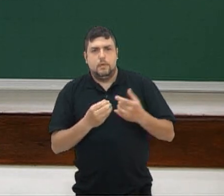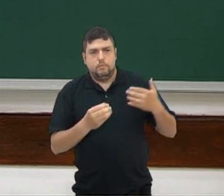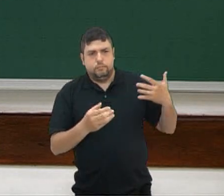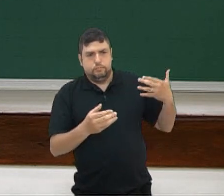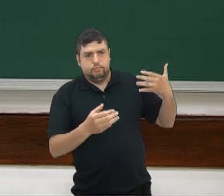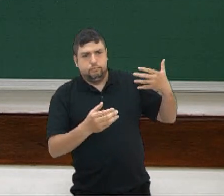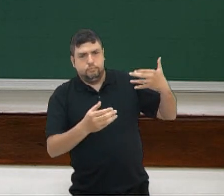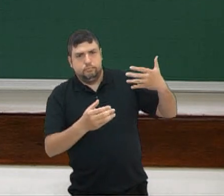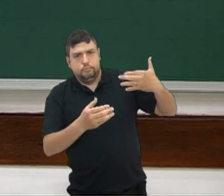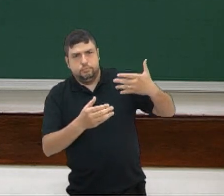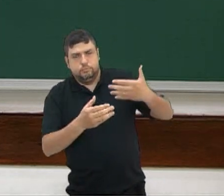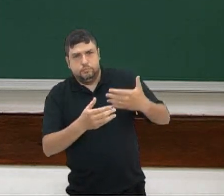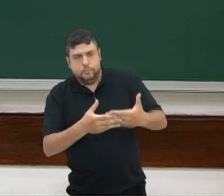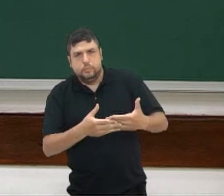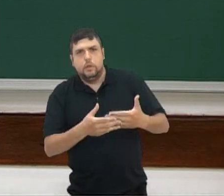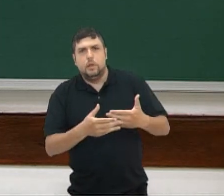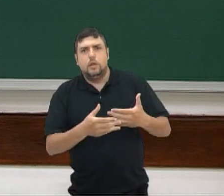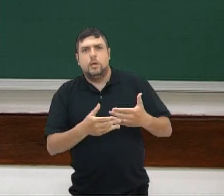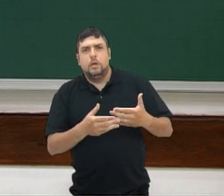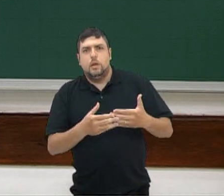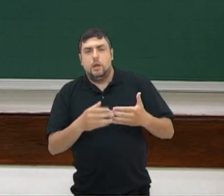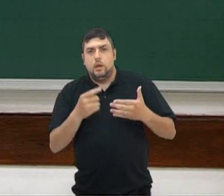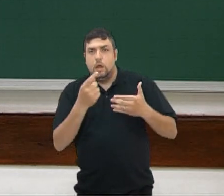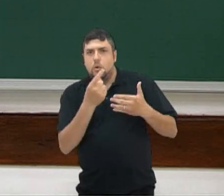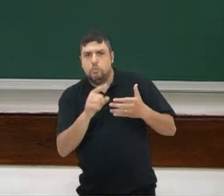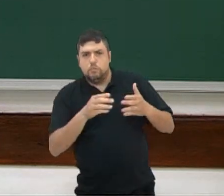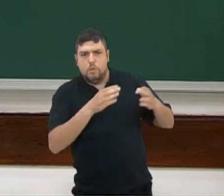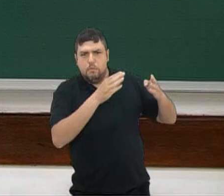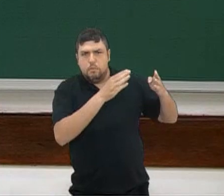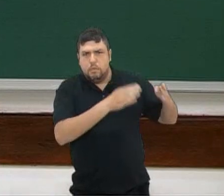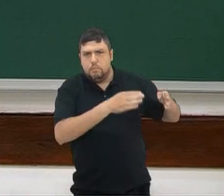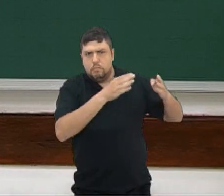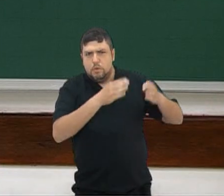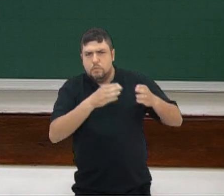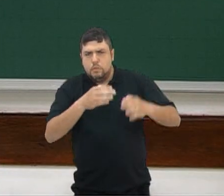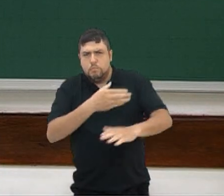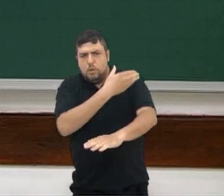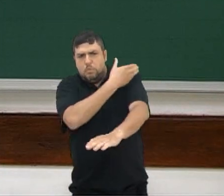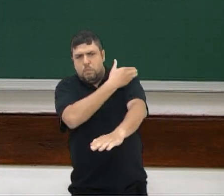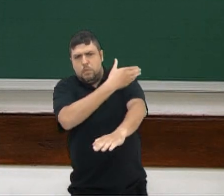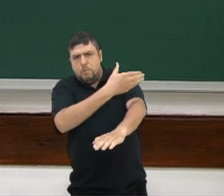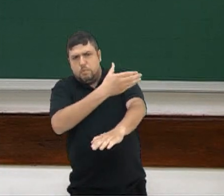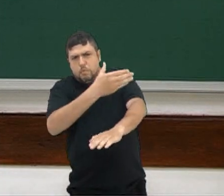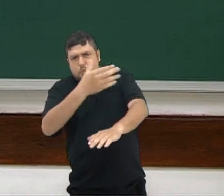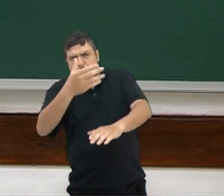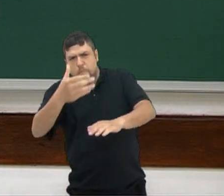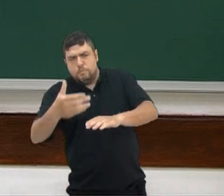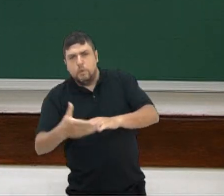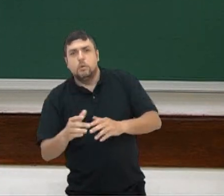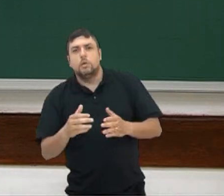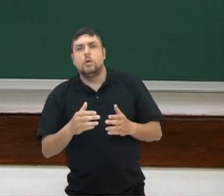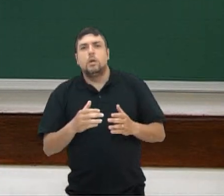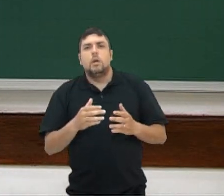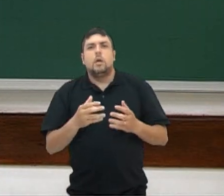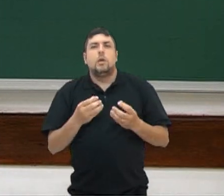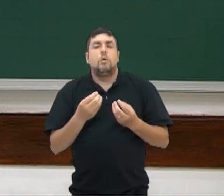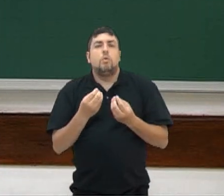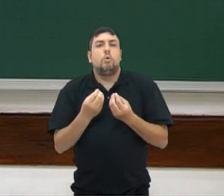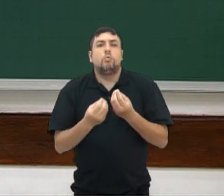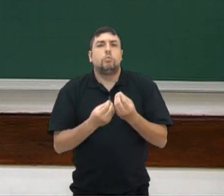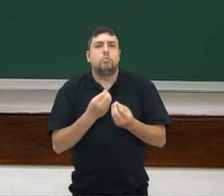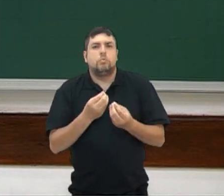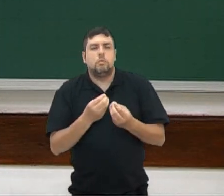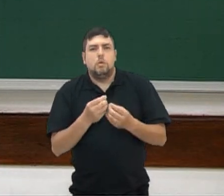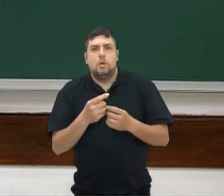acontece, ela inicia no começo do século XX e ela vai mais, aí na semana de 22, e ela vai mais ou menos